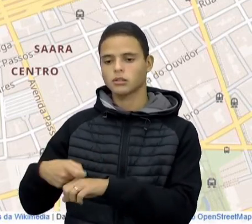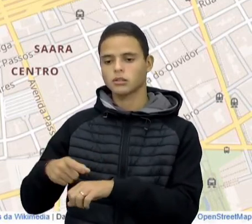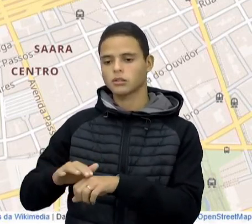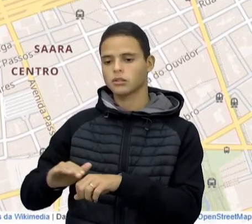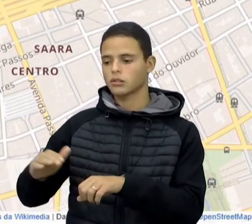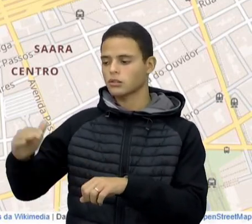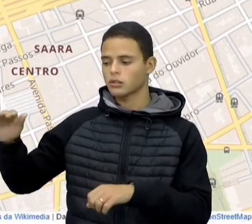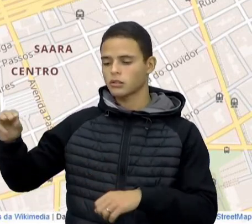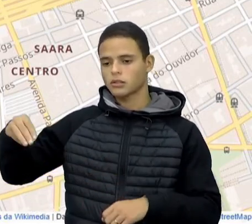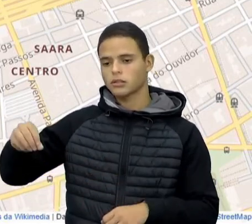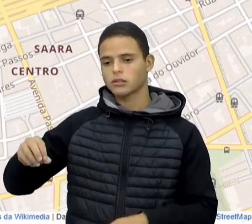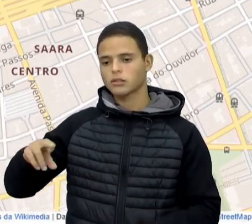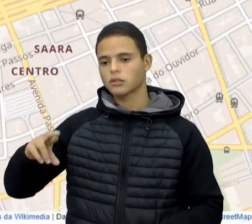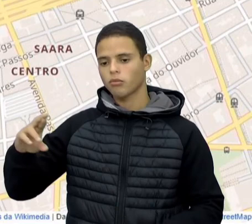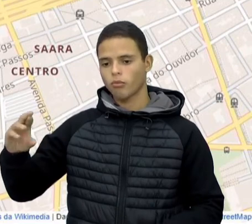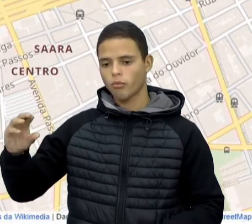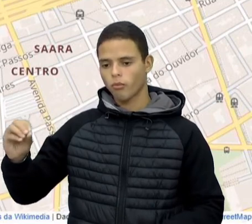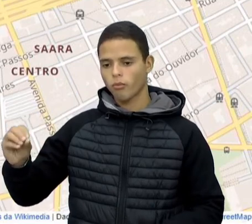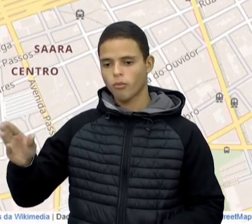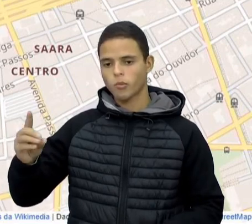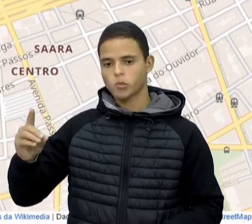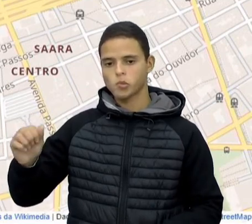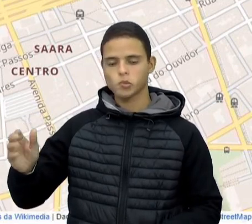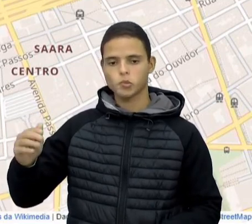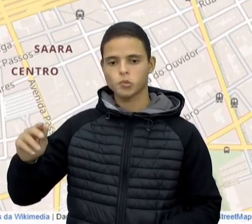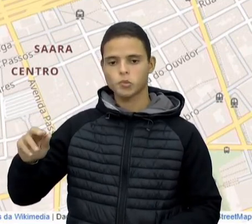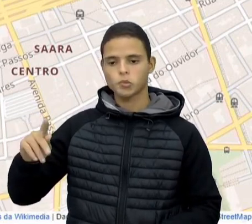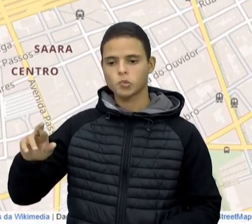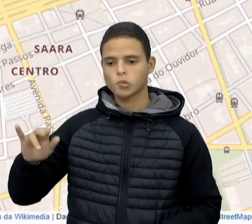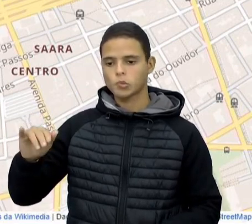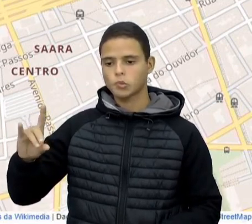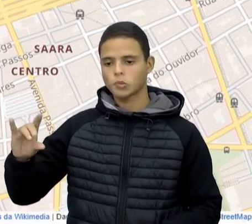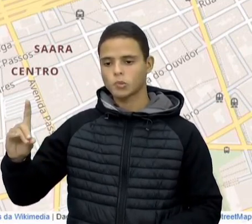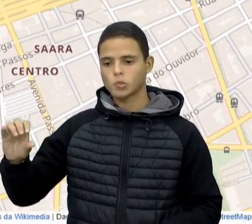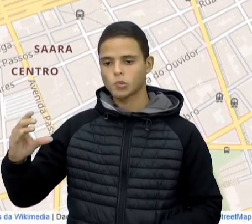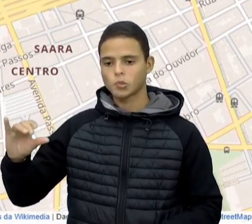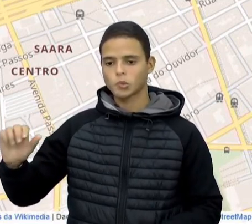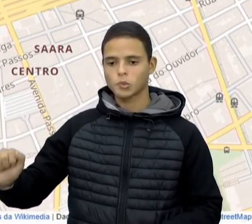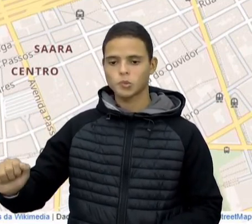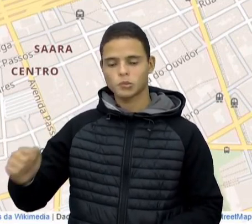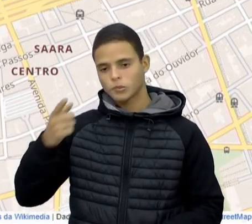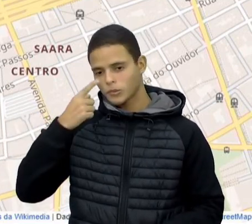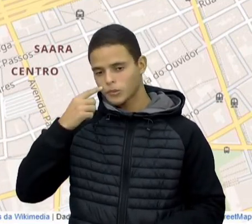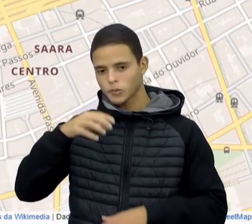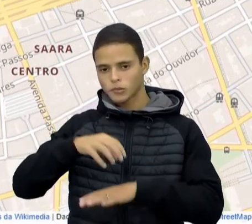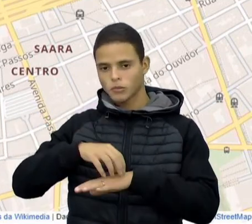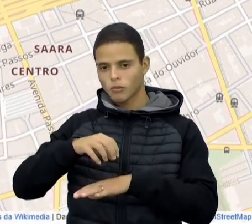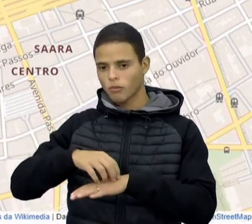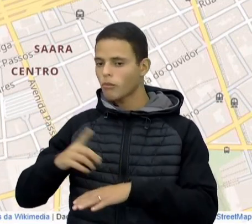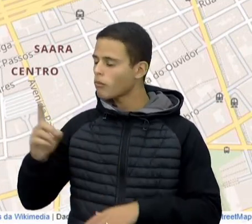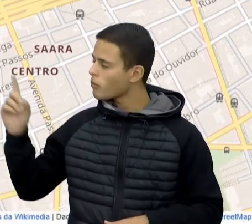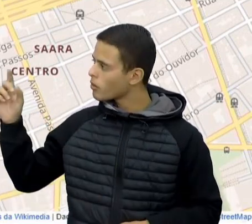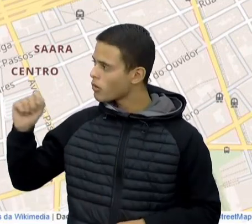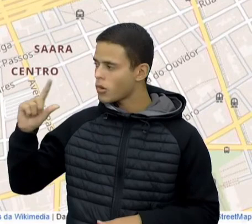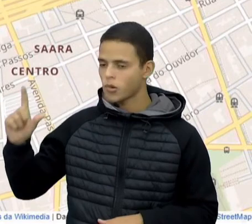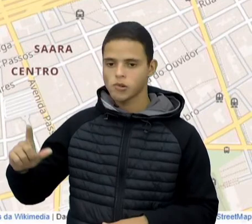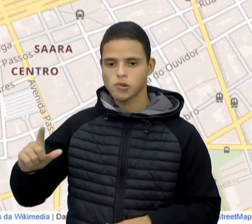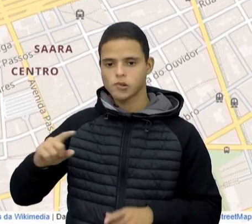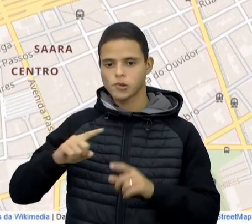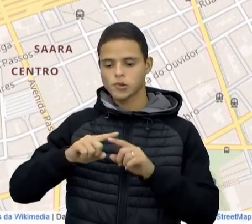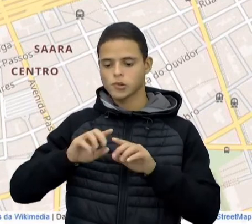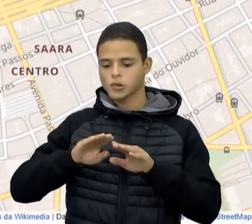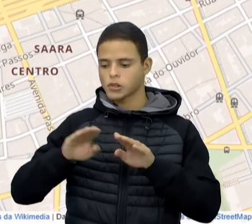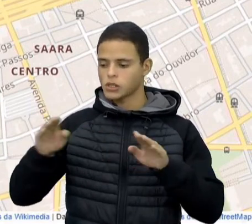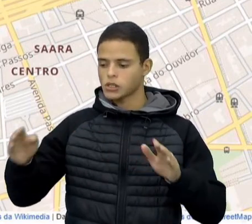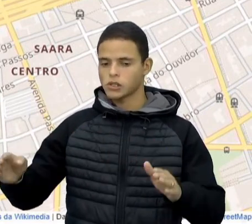Foram morar no Morro da Providência. Tá? Então, ali bem no centro, onde está o círculo, nós temos o túnel,